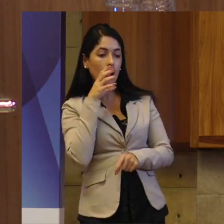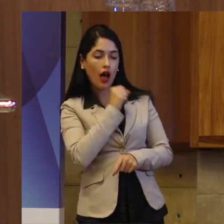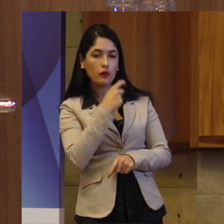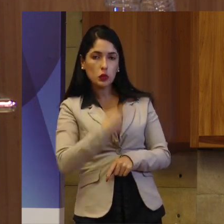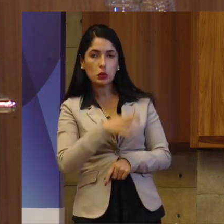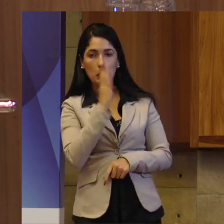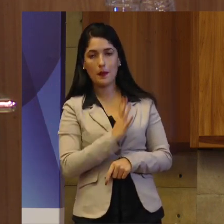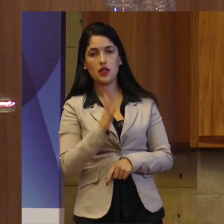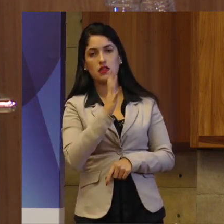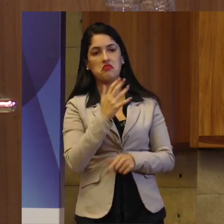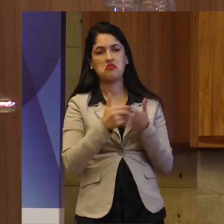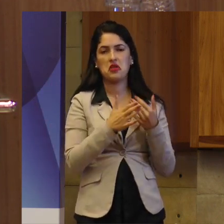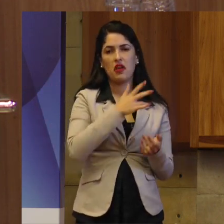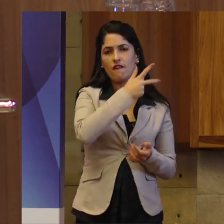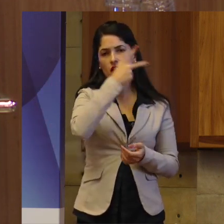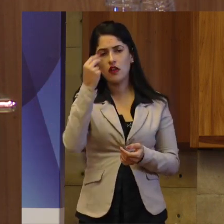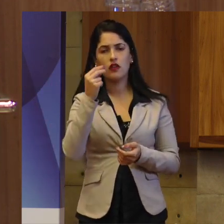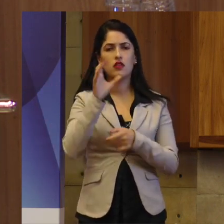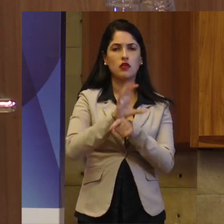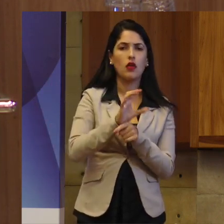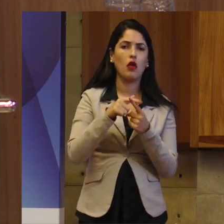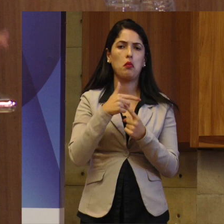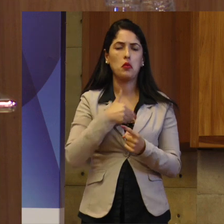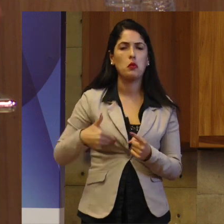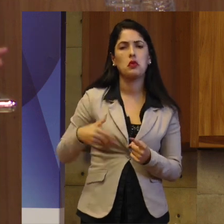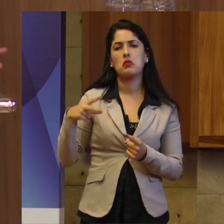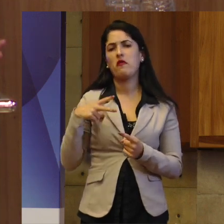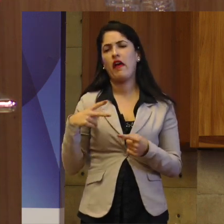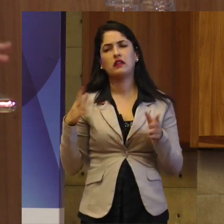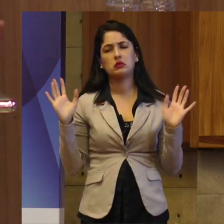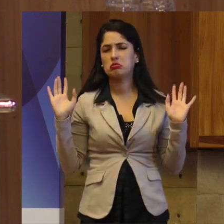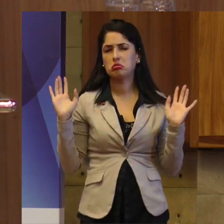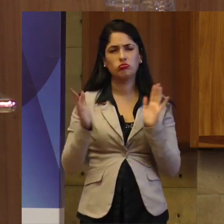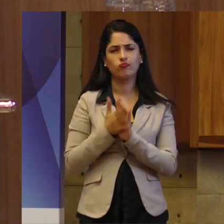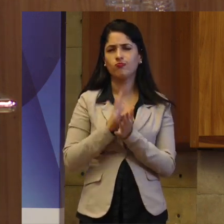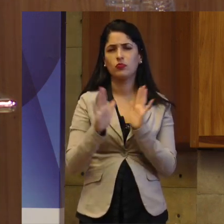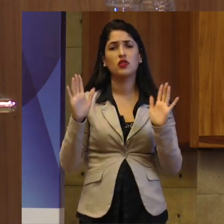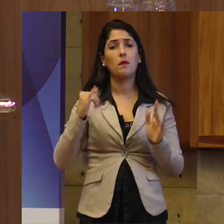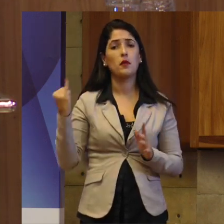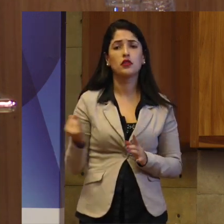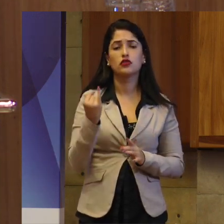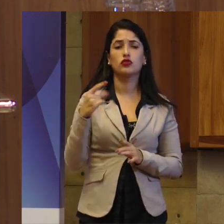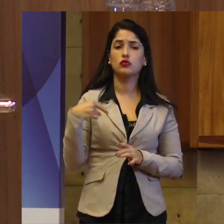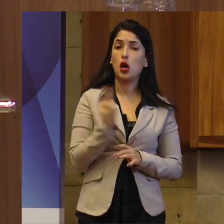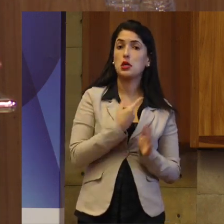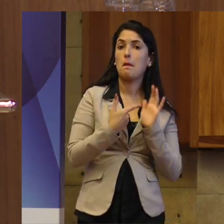que seja federal, que seja estadual, que seja público, que seja semipúblico, que seja privado, o importante é que você contribui para